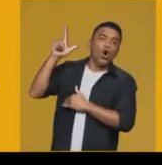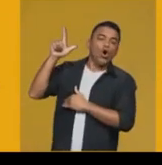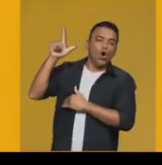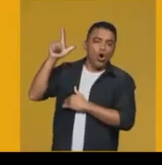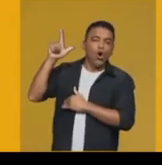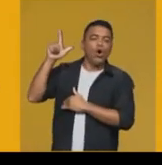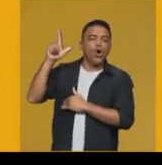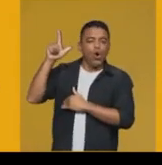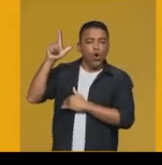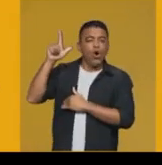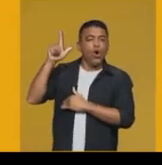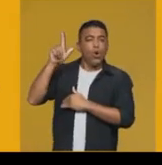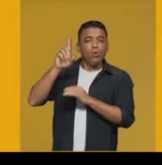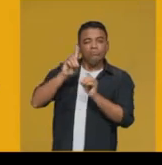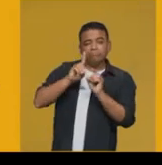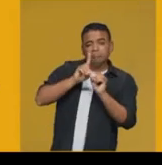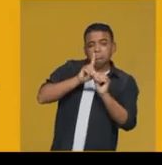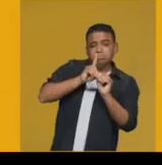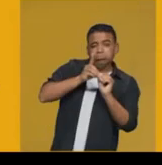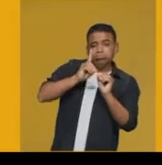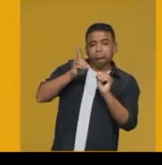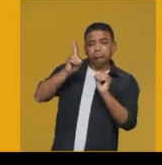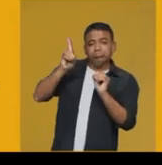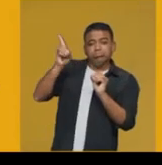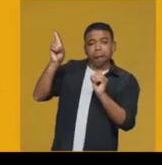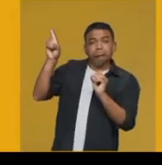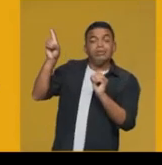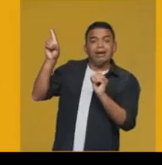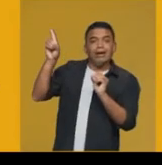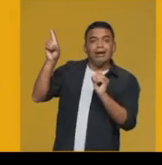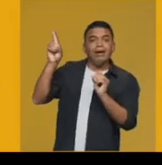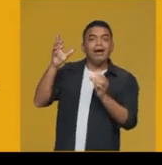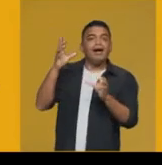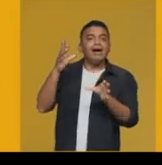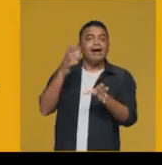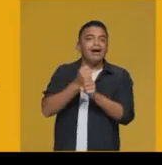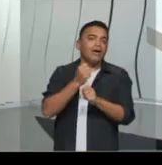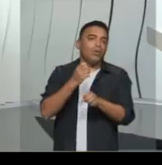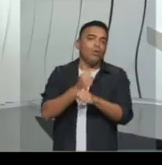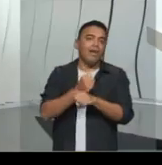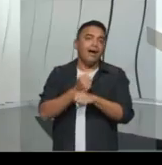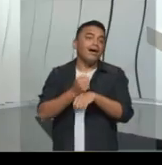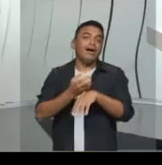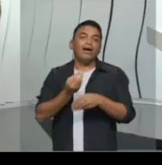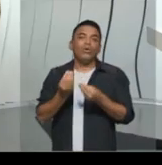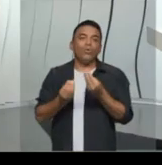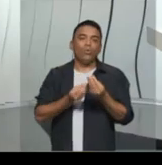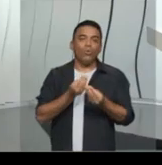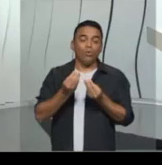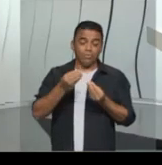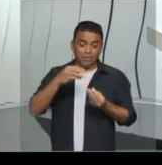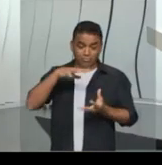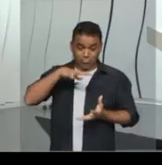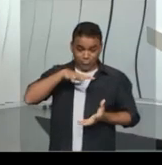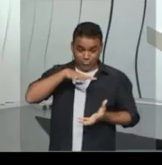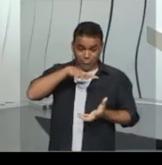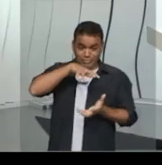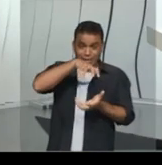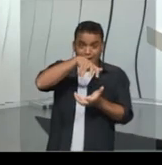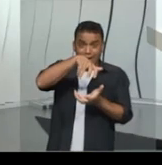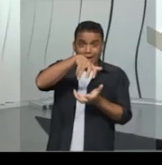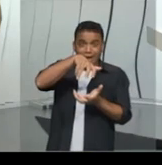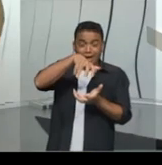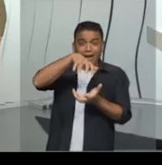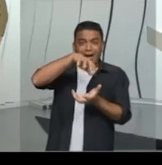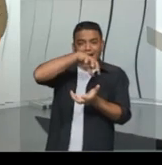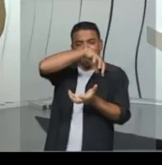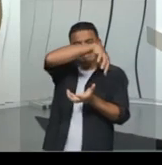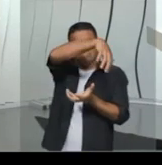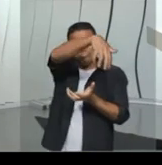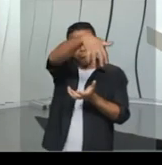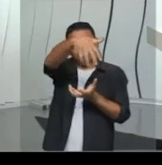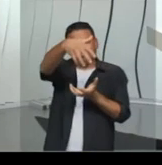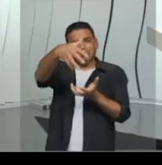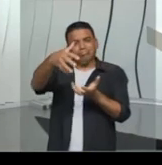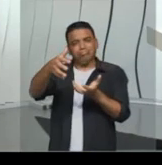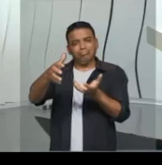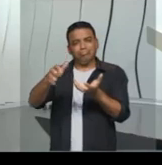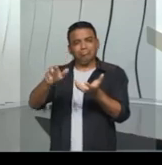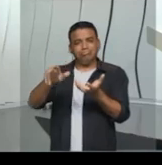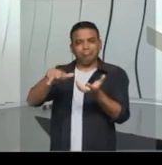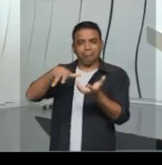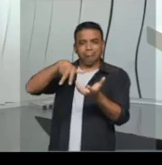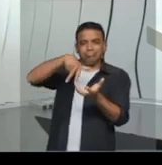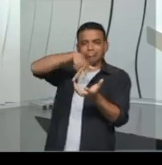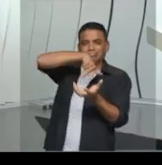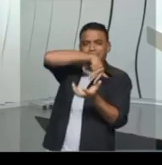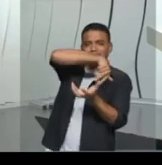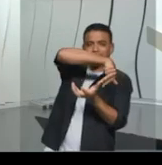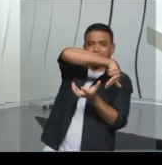muita frequência na astronomia. A distância média, porque a Terra na sua órbita ela tem uma variação um pouco da distância